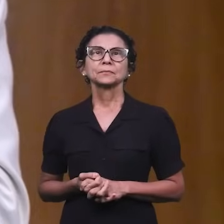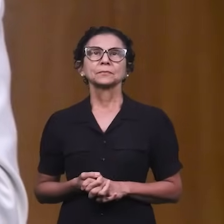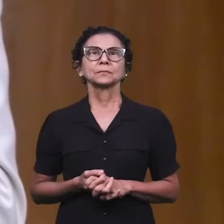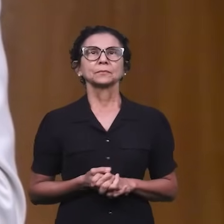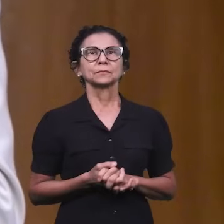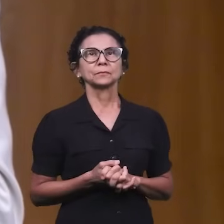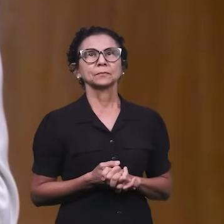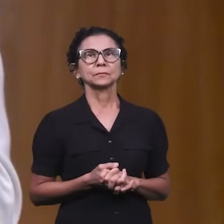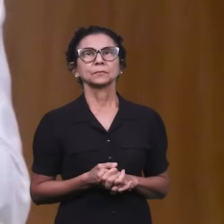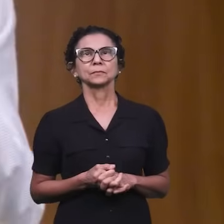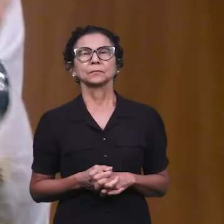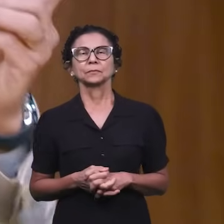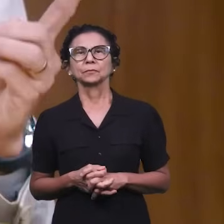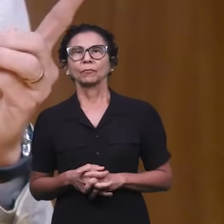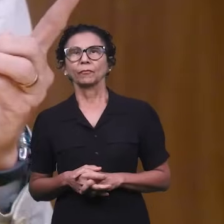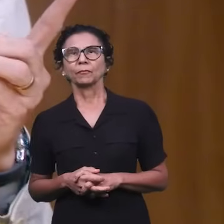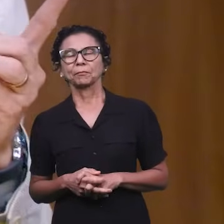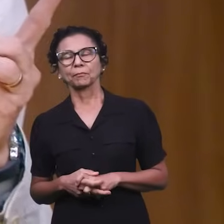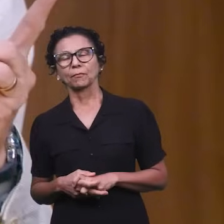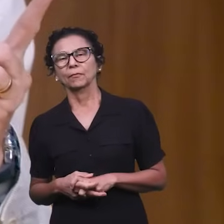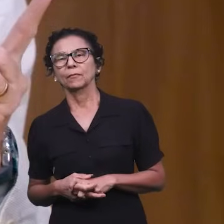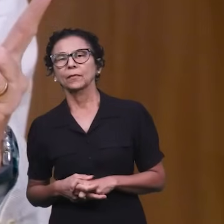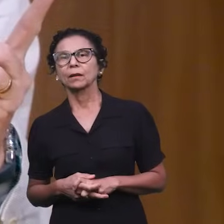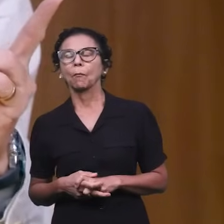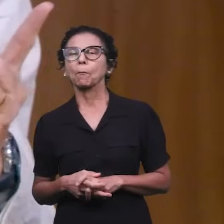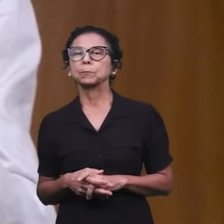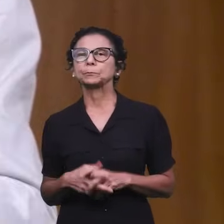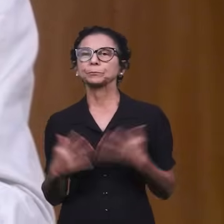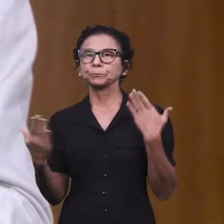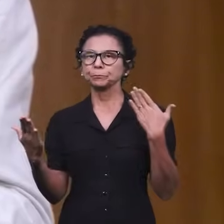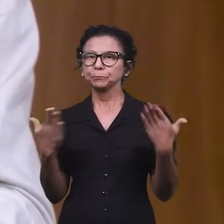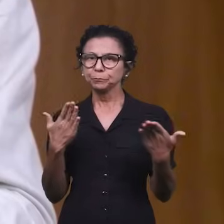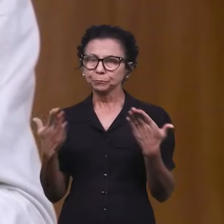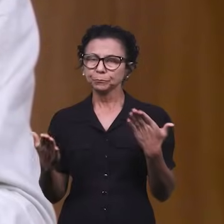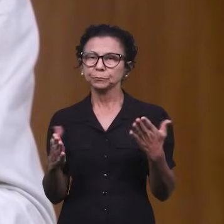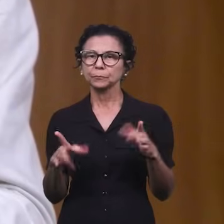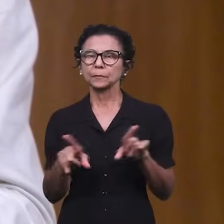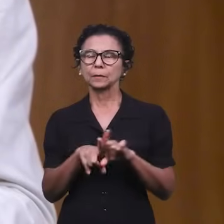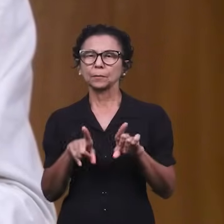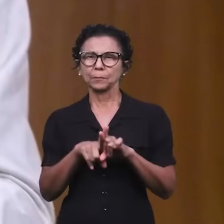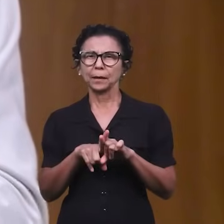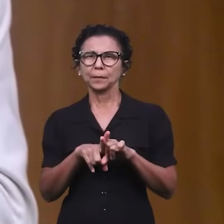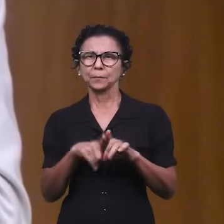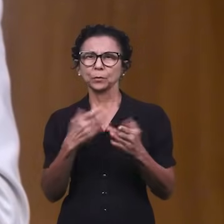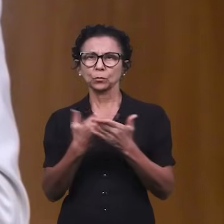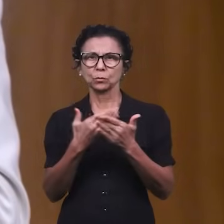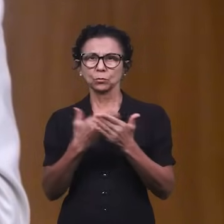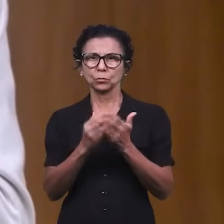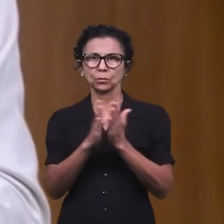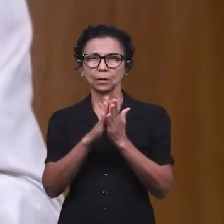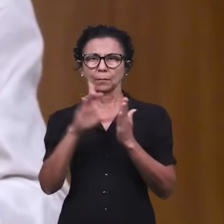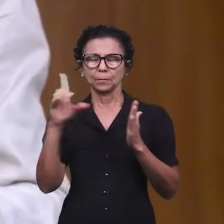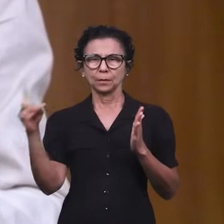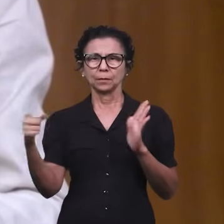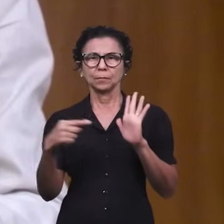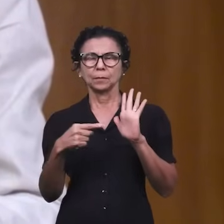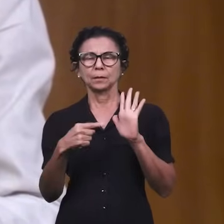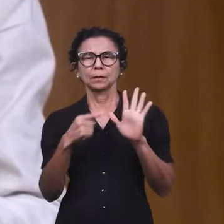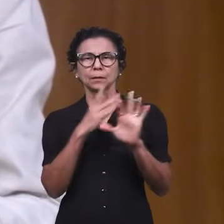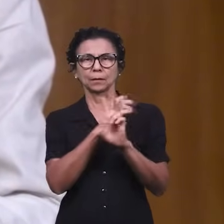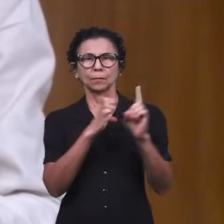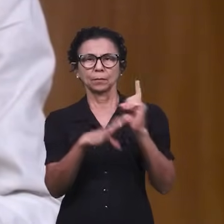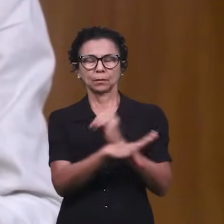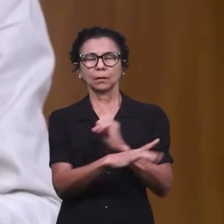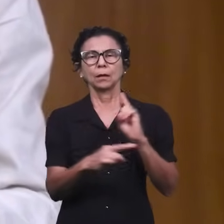mataram a igreja de Esmirna, mas a mensagem está aqui até hoje. Então, isso não. Matar o mensageiro não anula o